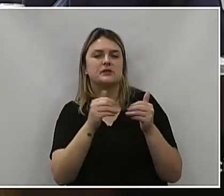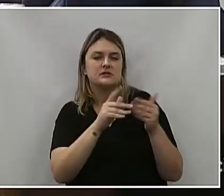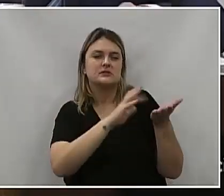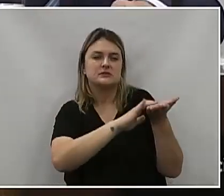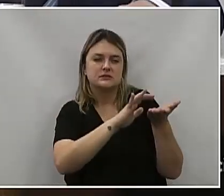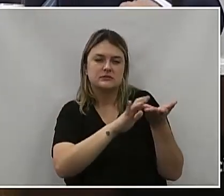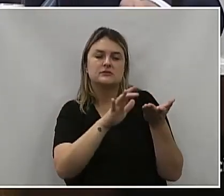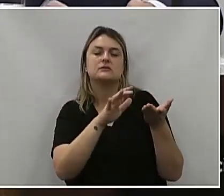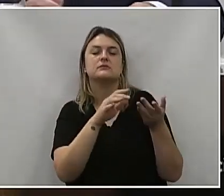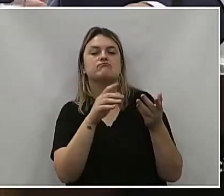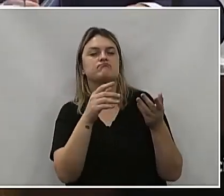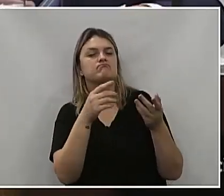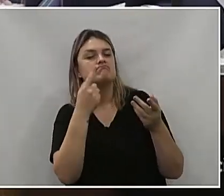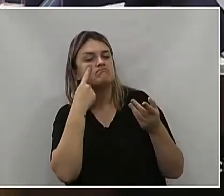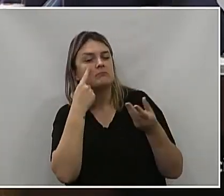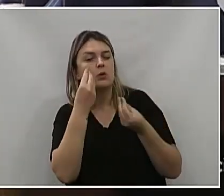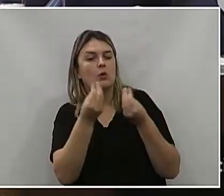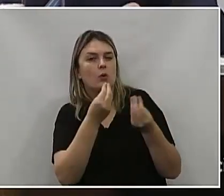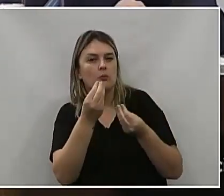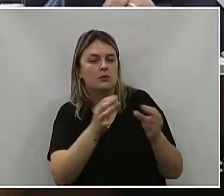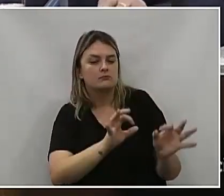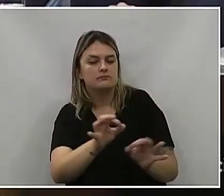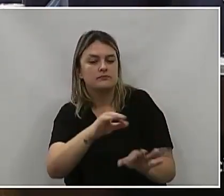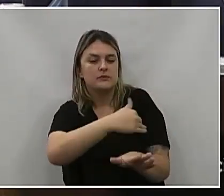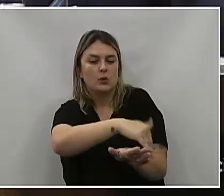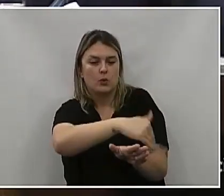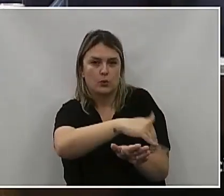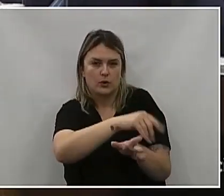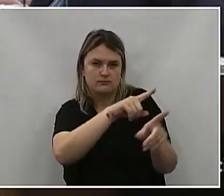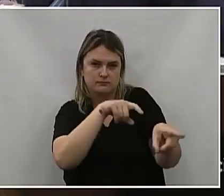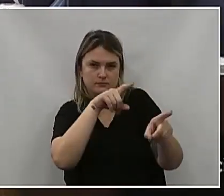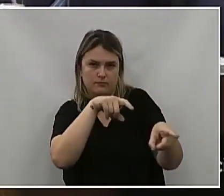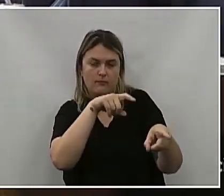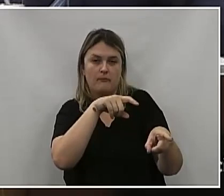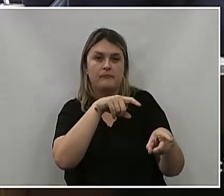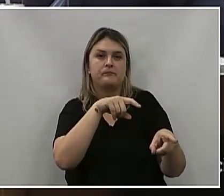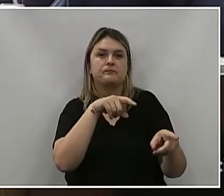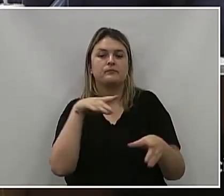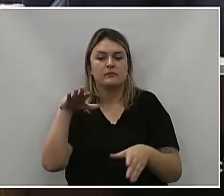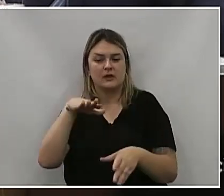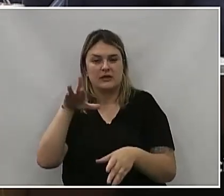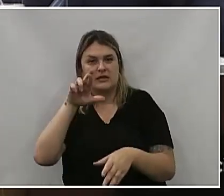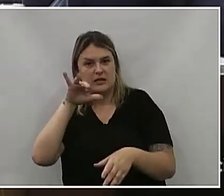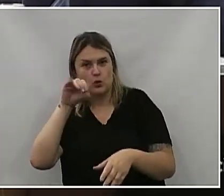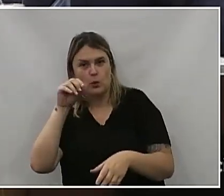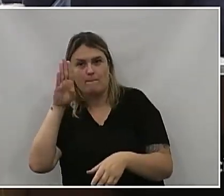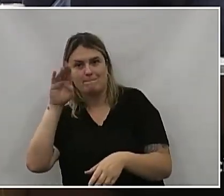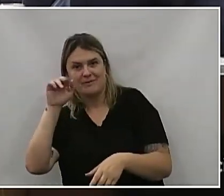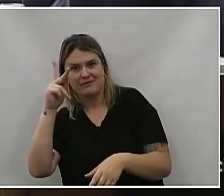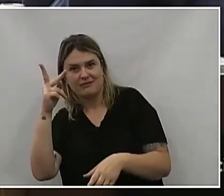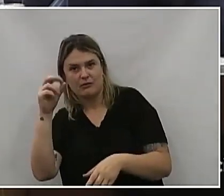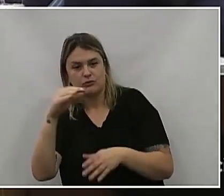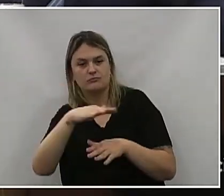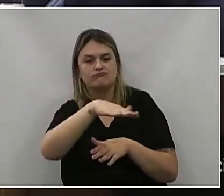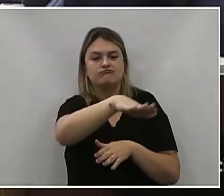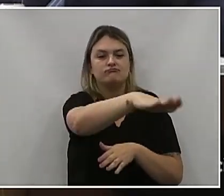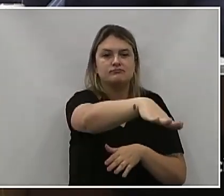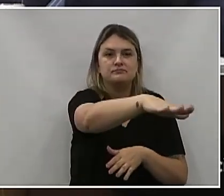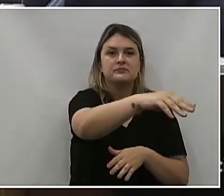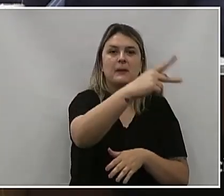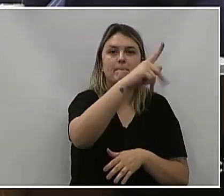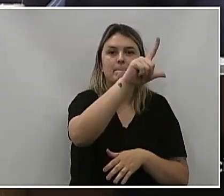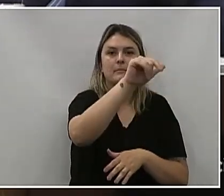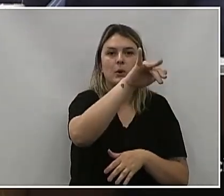competente, possam realizar a manutenção da estrada rural que liga o Rio dos Banhados até a Barra do Palmital. Justificativa. Se